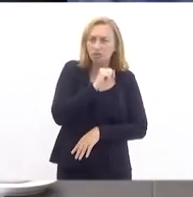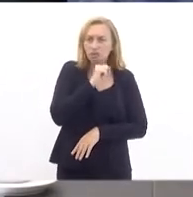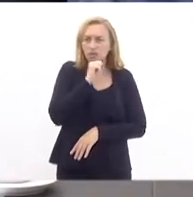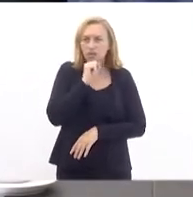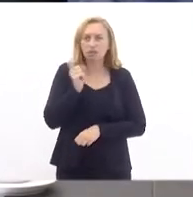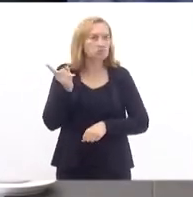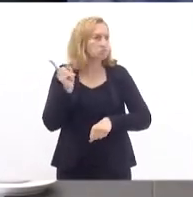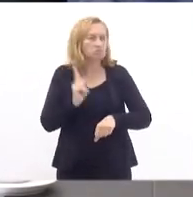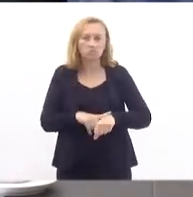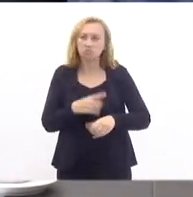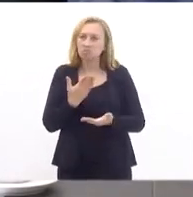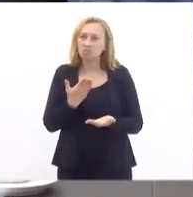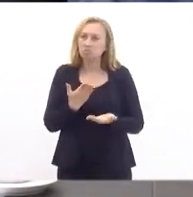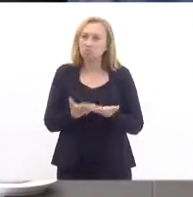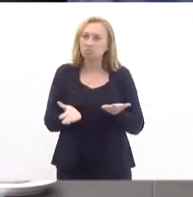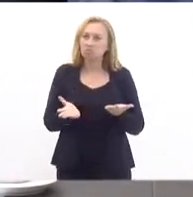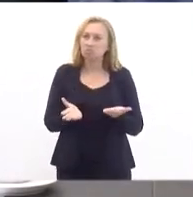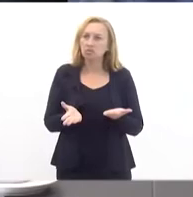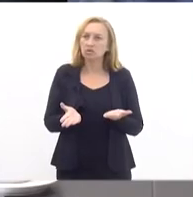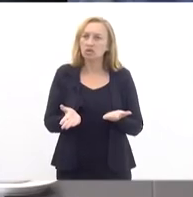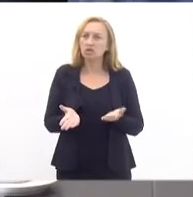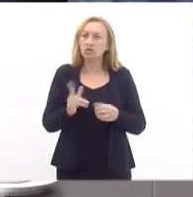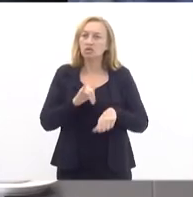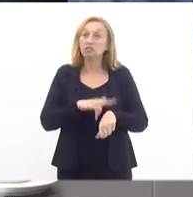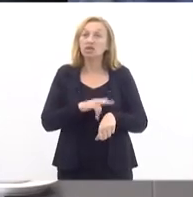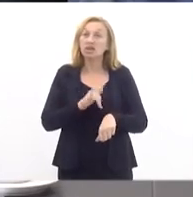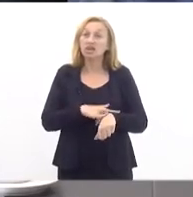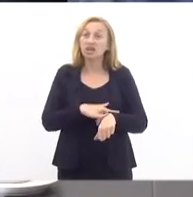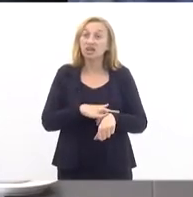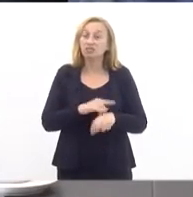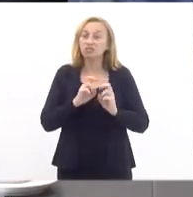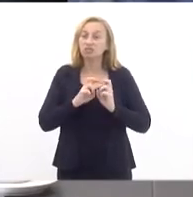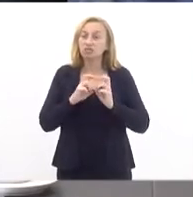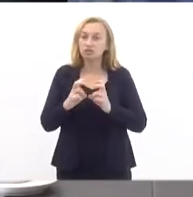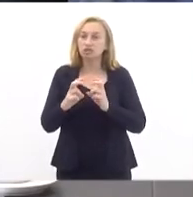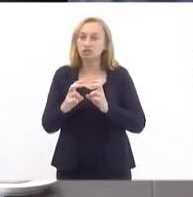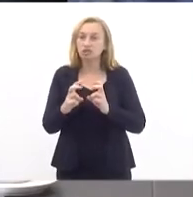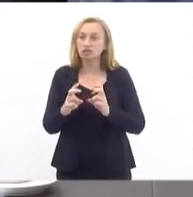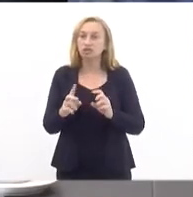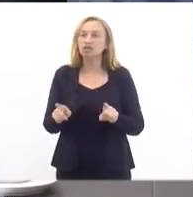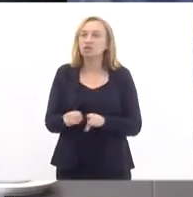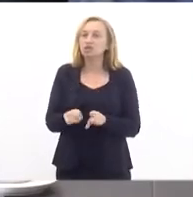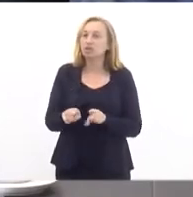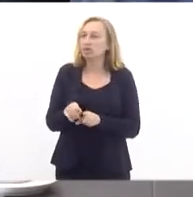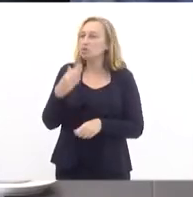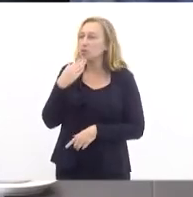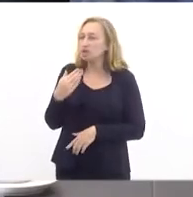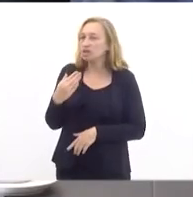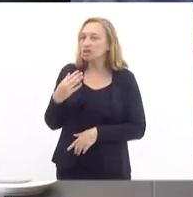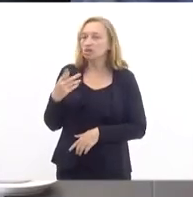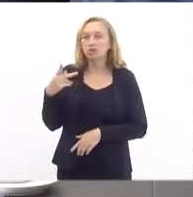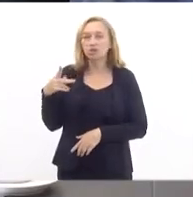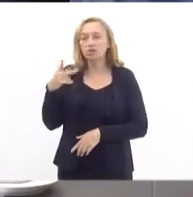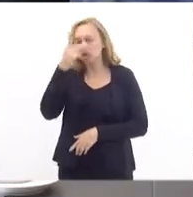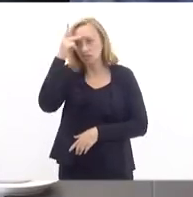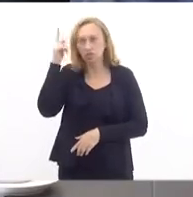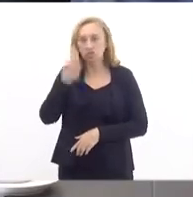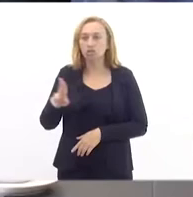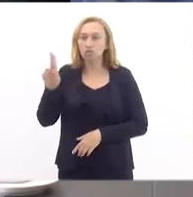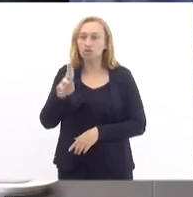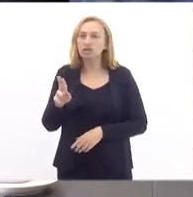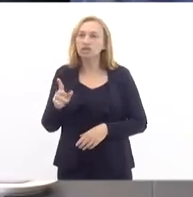tempo aqui da CPI, o banheiros nas estações, que é uma demanda também aqui dos usuários, existe um mapeamento da CETRANS,